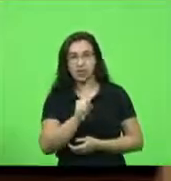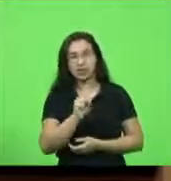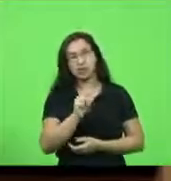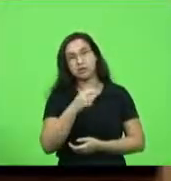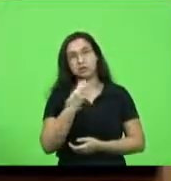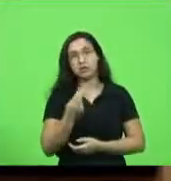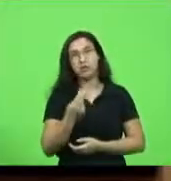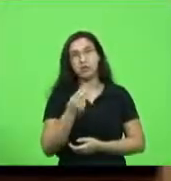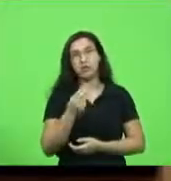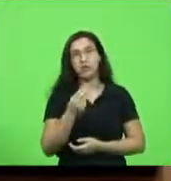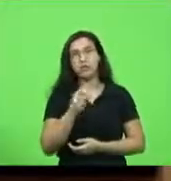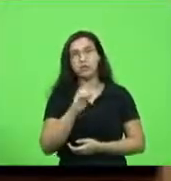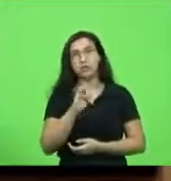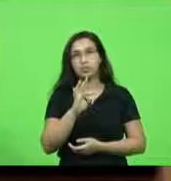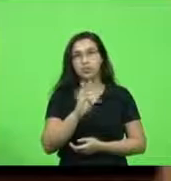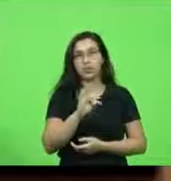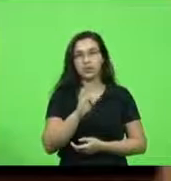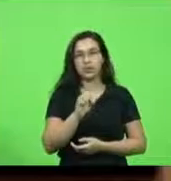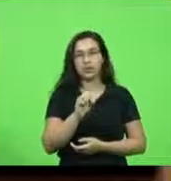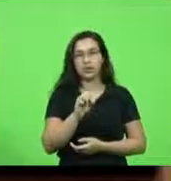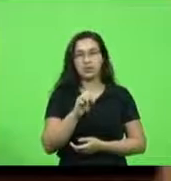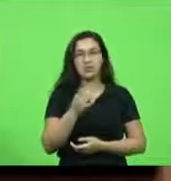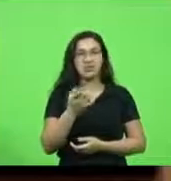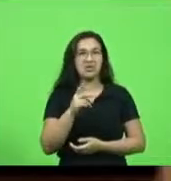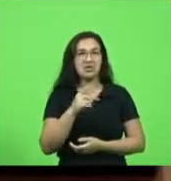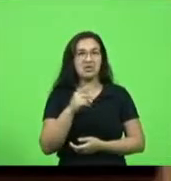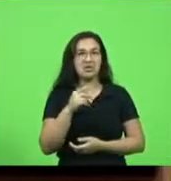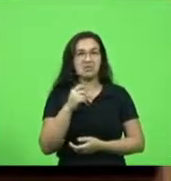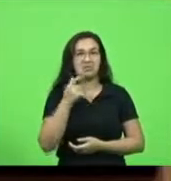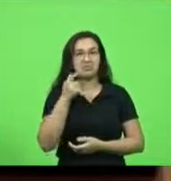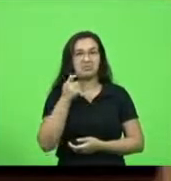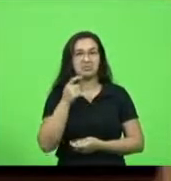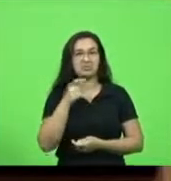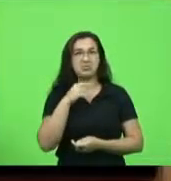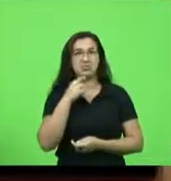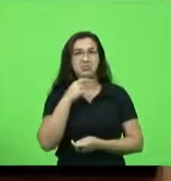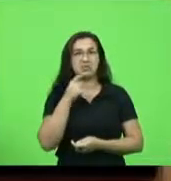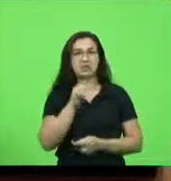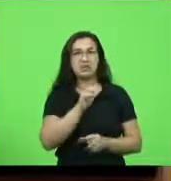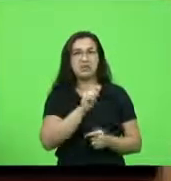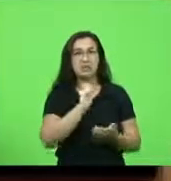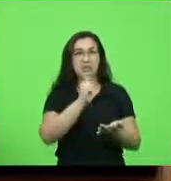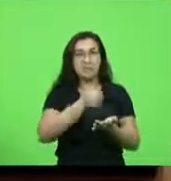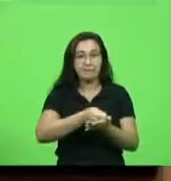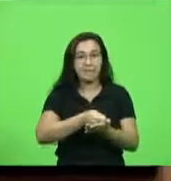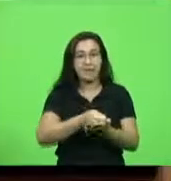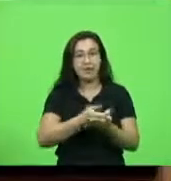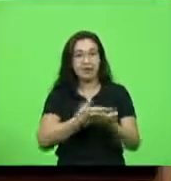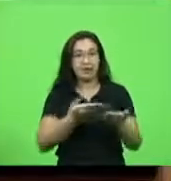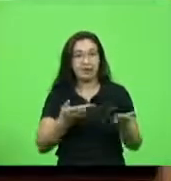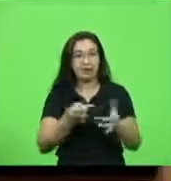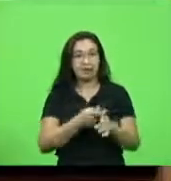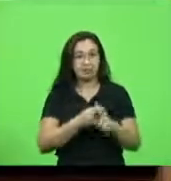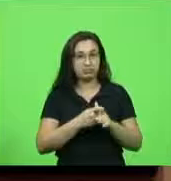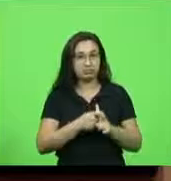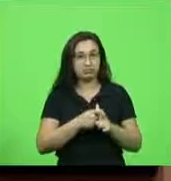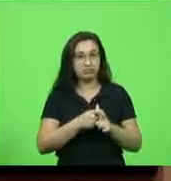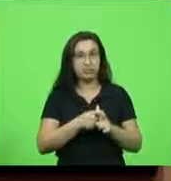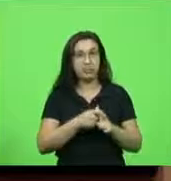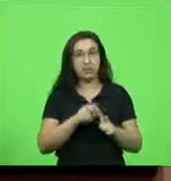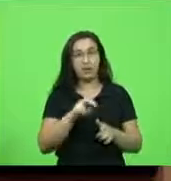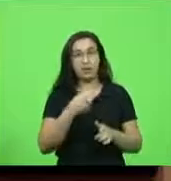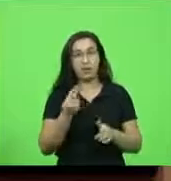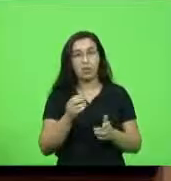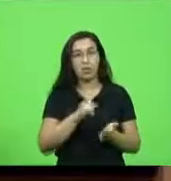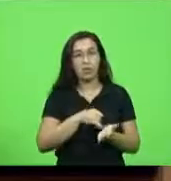ITCMD, de uma herança que ele não consiga ainda honrar os seus compromissos, ou através do próprio imposto